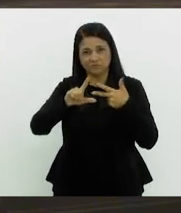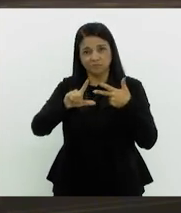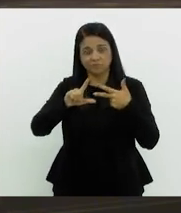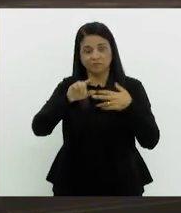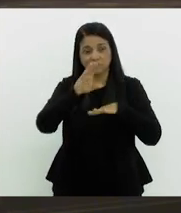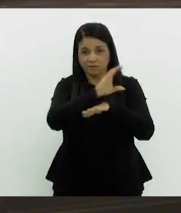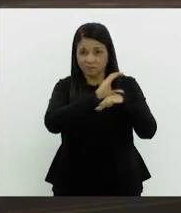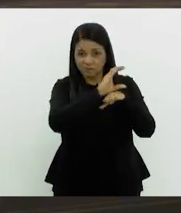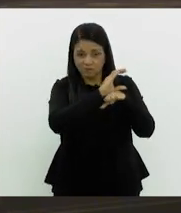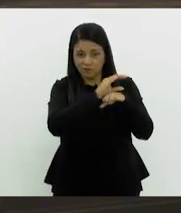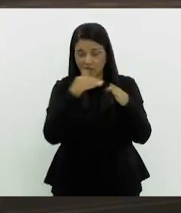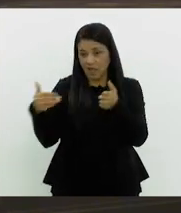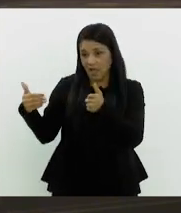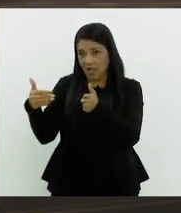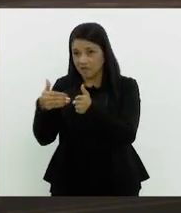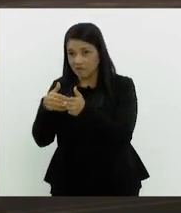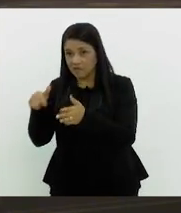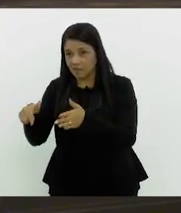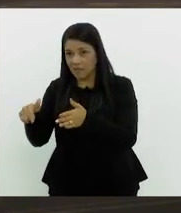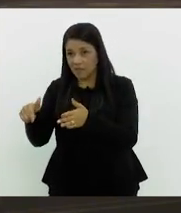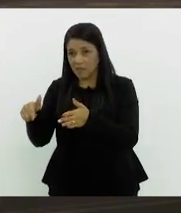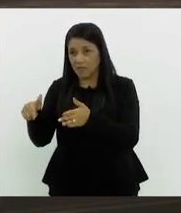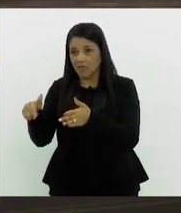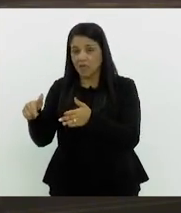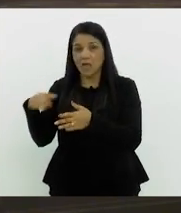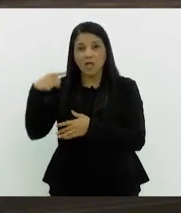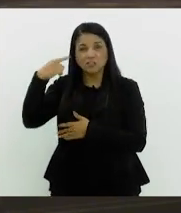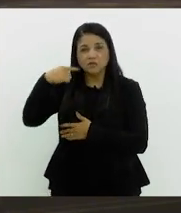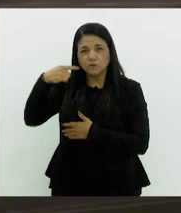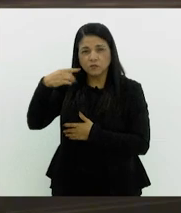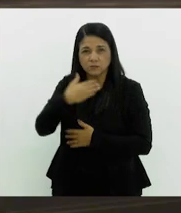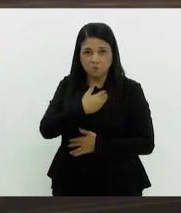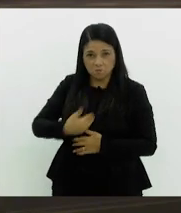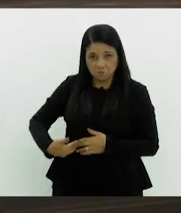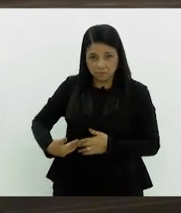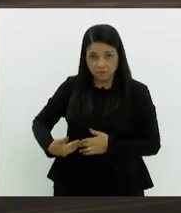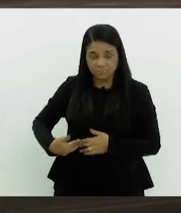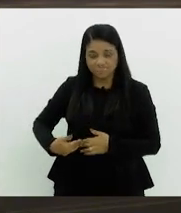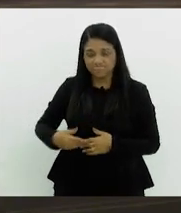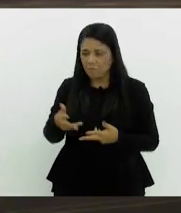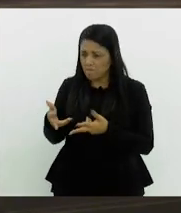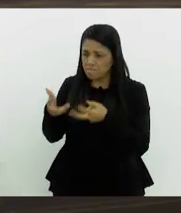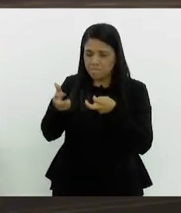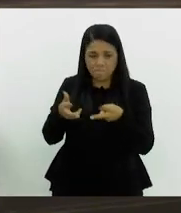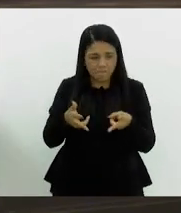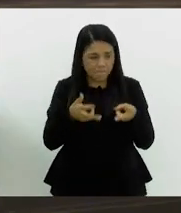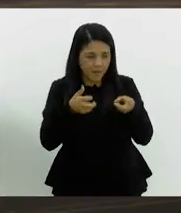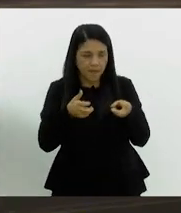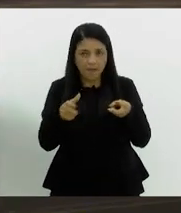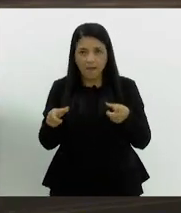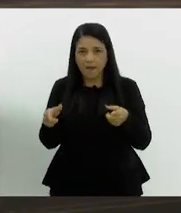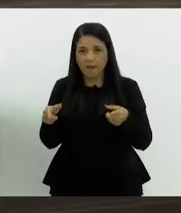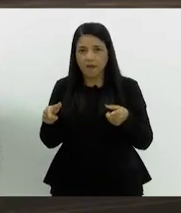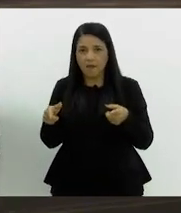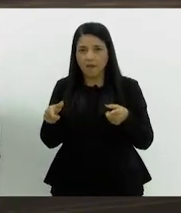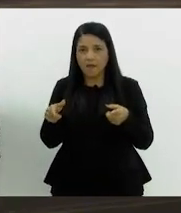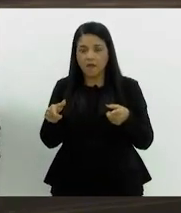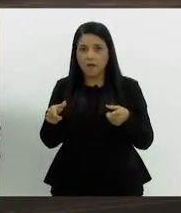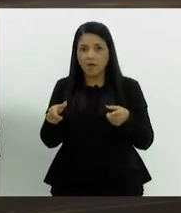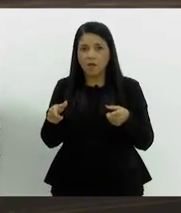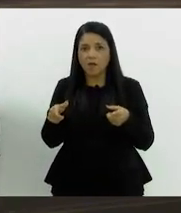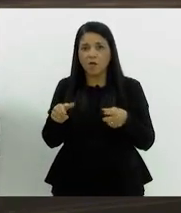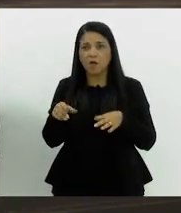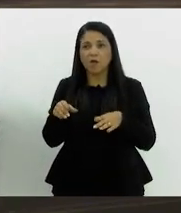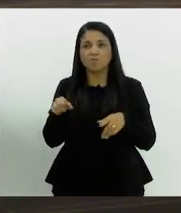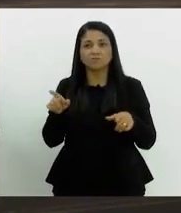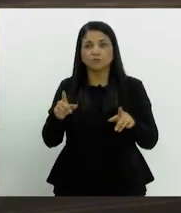o capítulo das funções essenciais, a advocacia pública, nós vamos ver que o Constituinte, ele não trouxe a